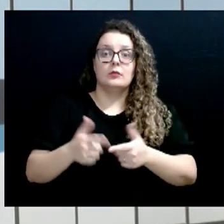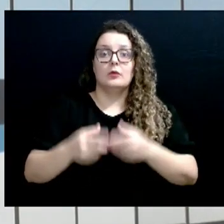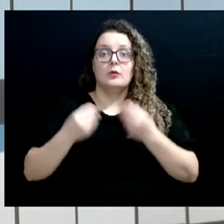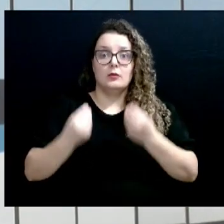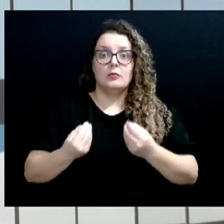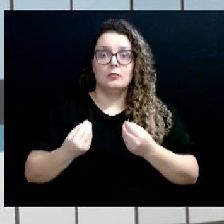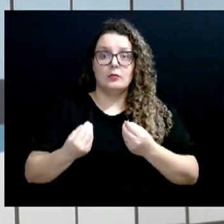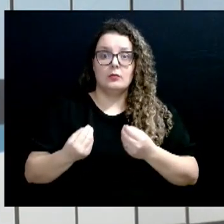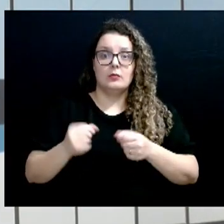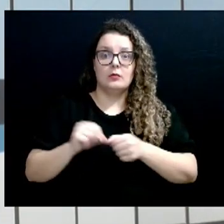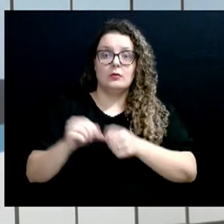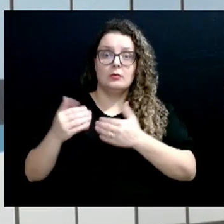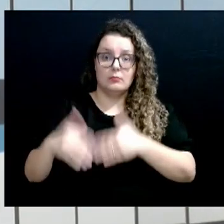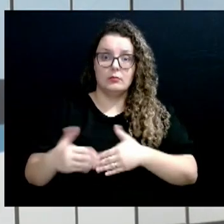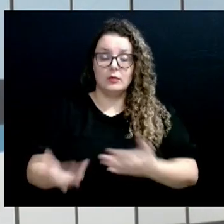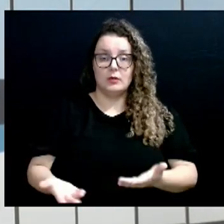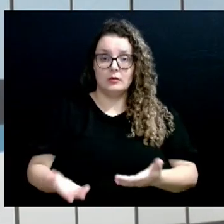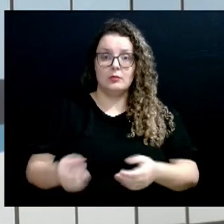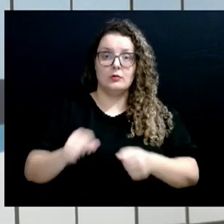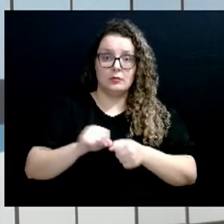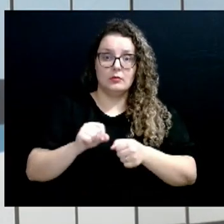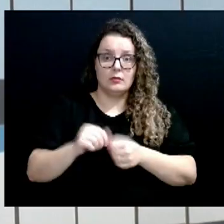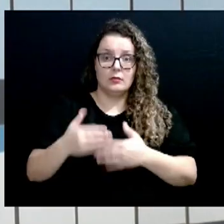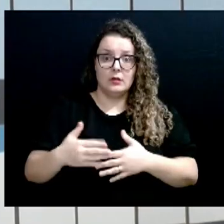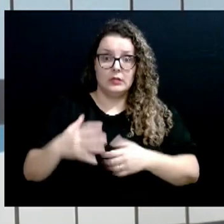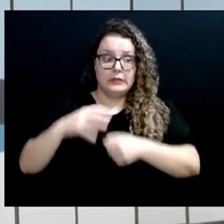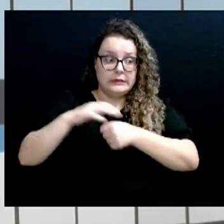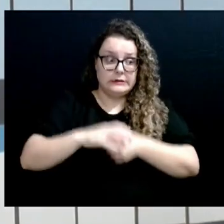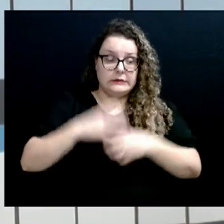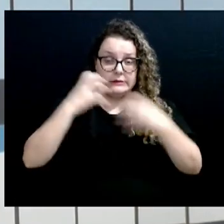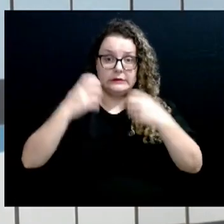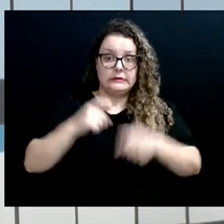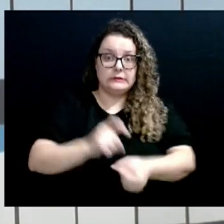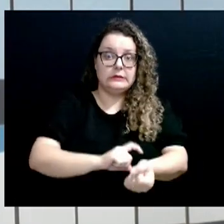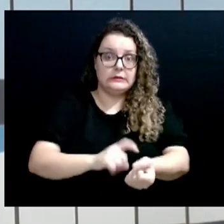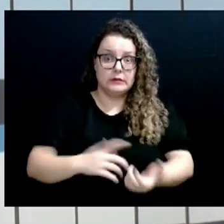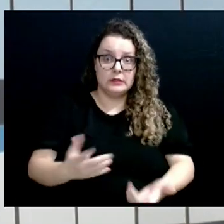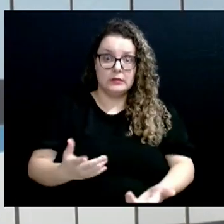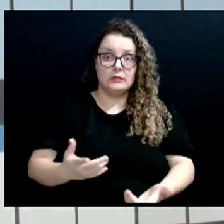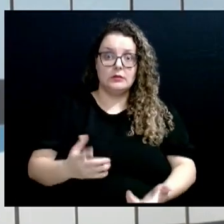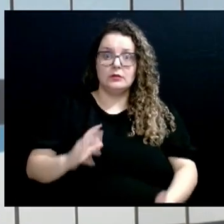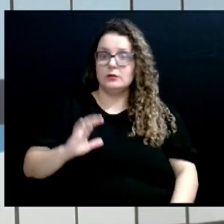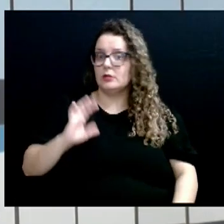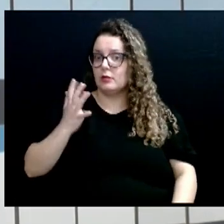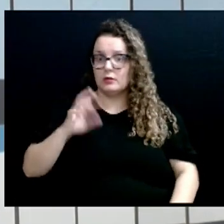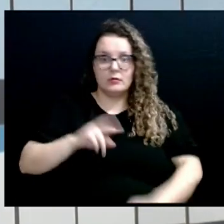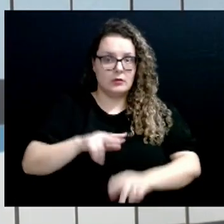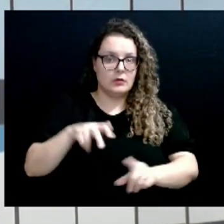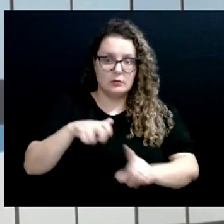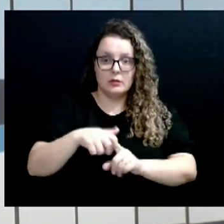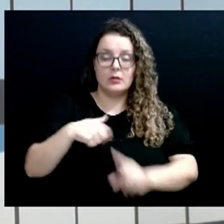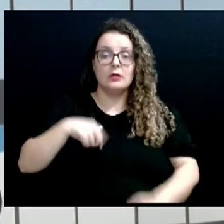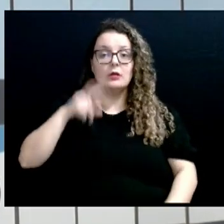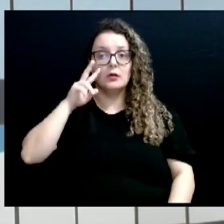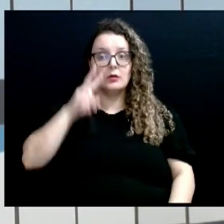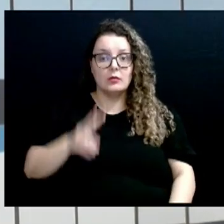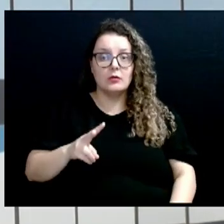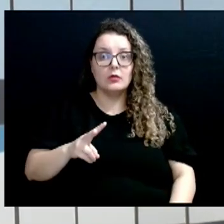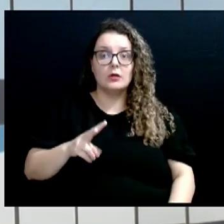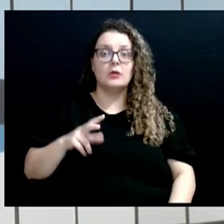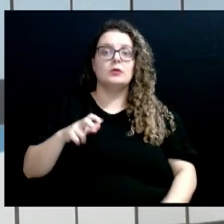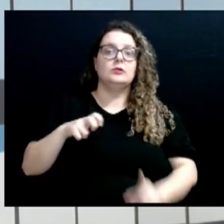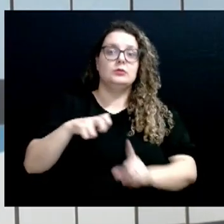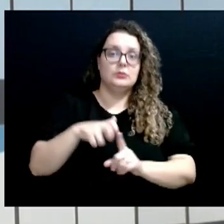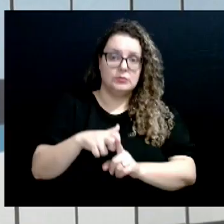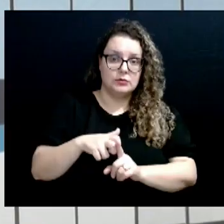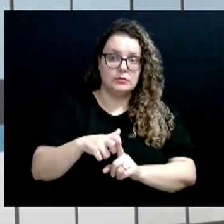Normalmente a pessoa, quando vai fazer exame, ela fica sob pressão, ela fica tensa, ela fica nervosa. Já aconteceram vários acidentes. Eu já presenciei um acidente que ocorreu